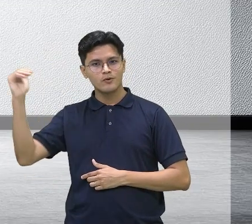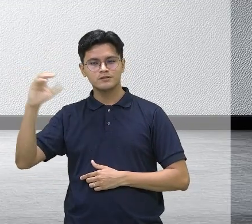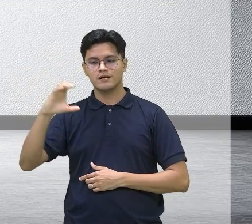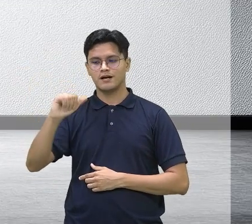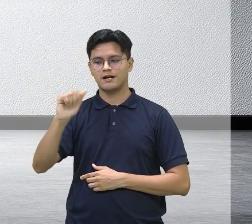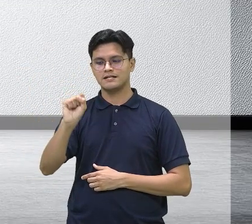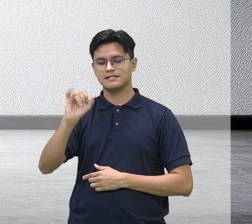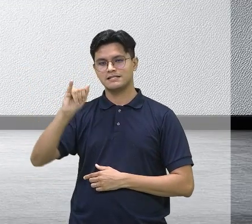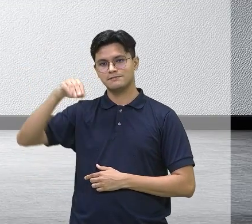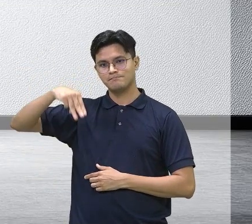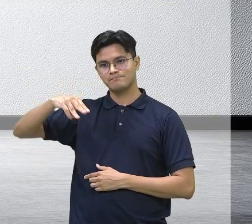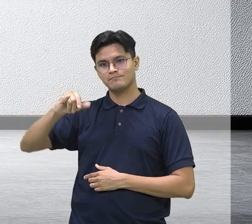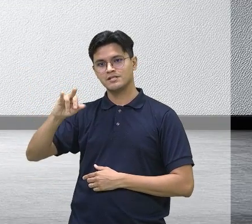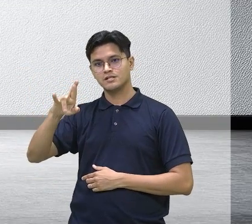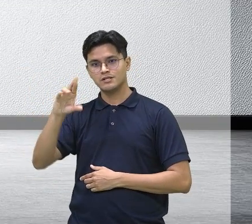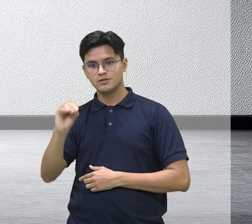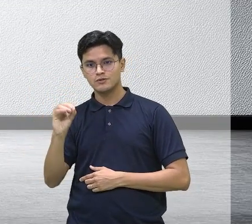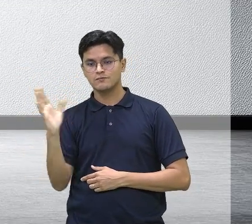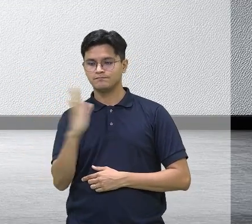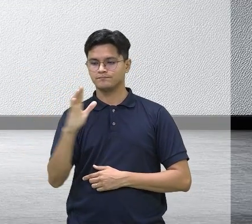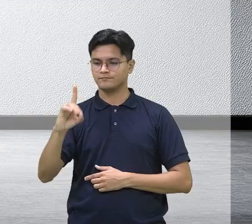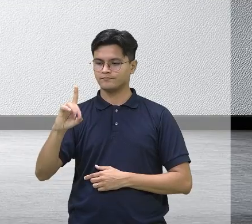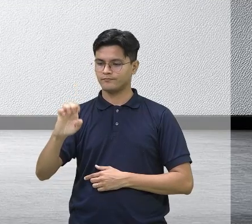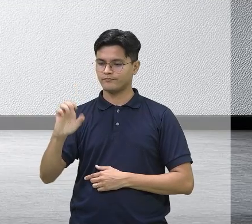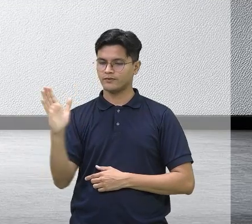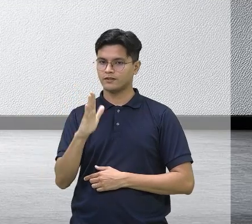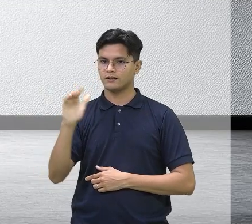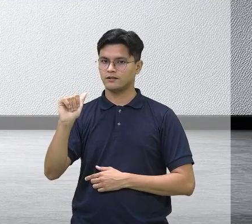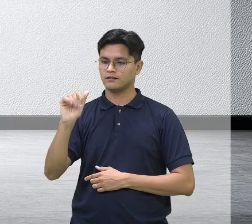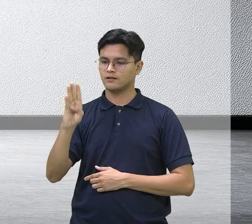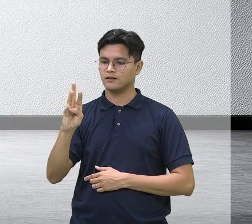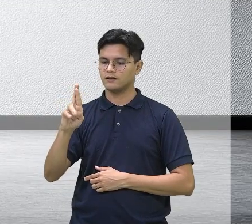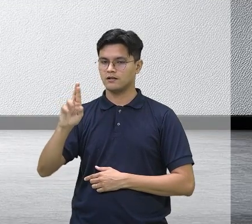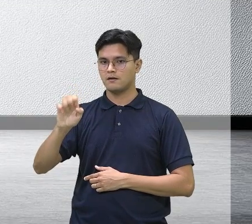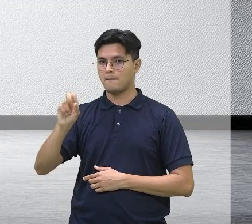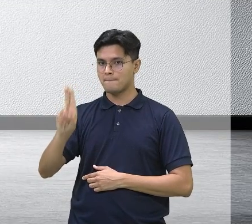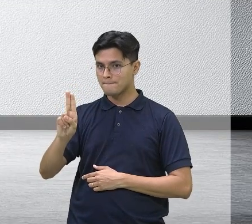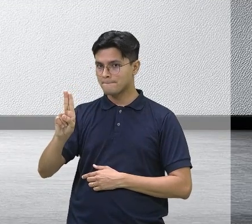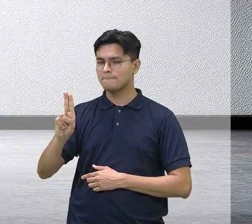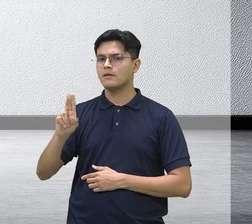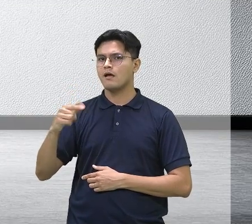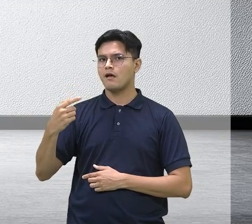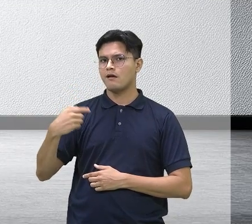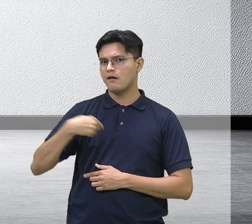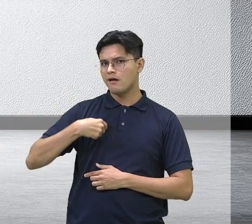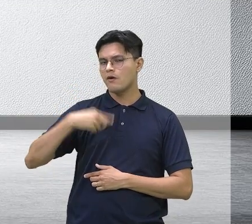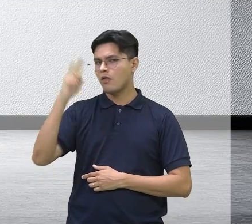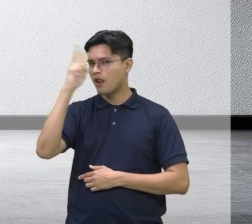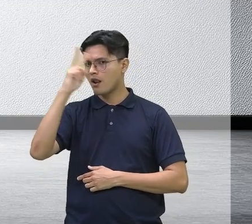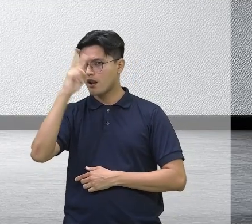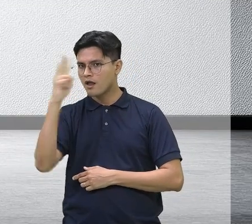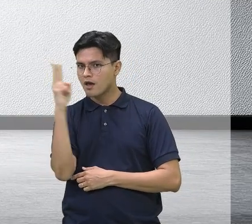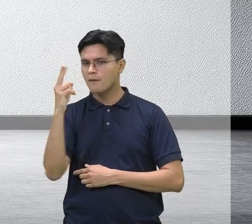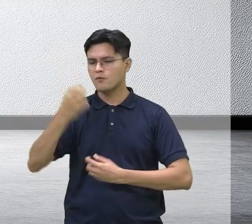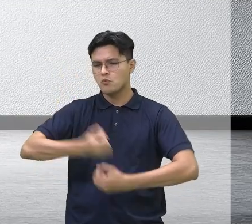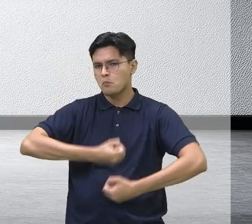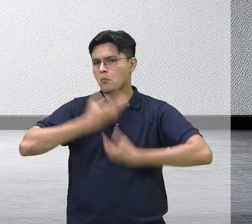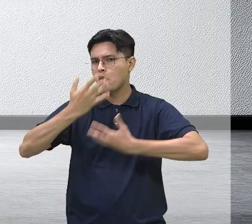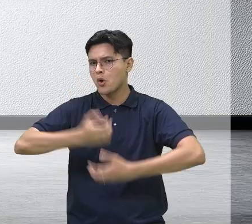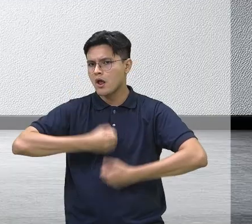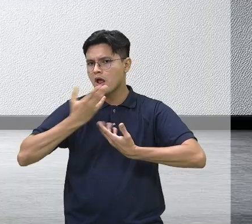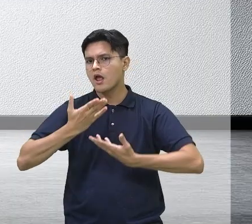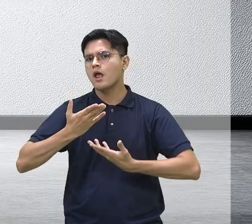de Abreu. Um dos poemas dele que eu lembro bastante é o poema Meus 8 Anos, né? Que mostra ali a saudade